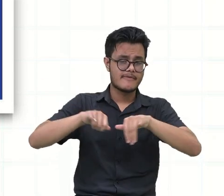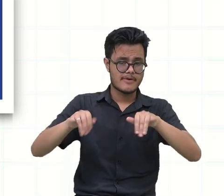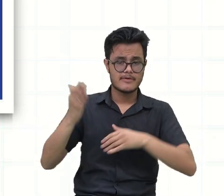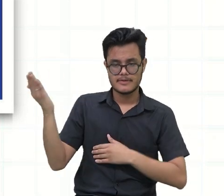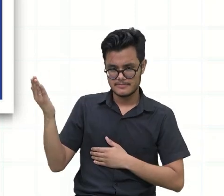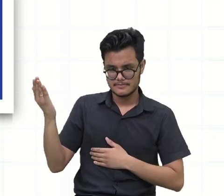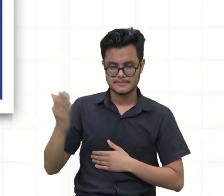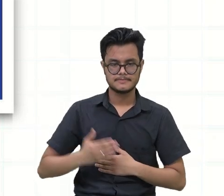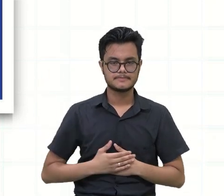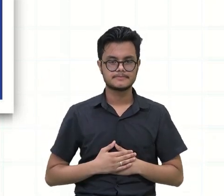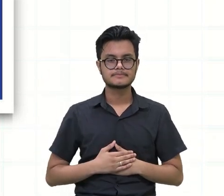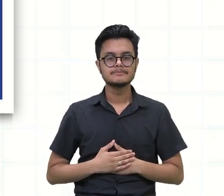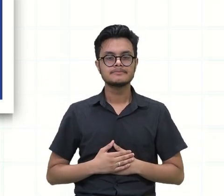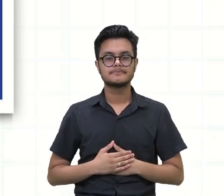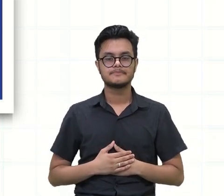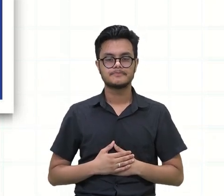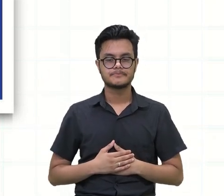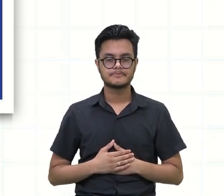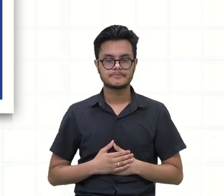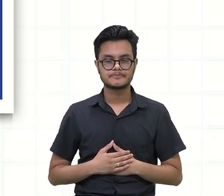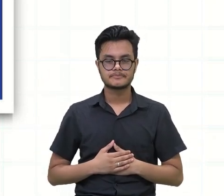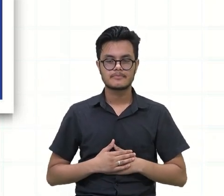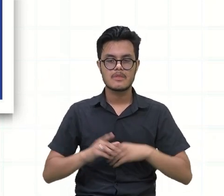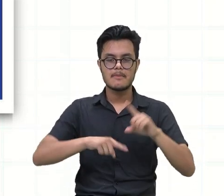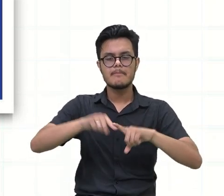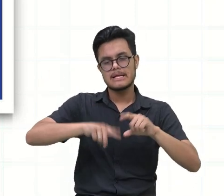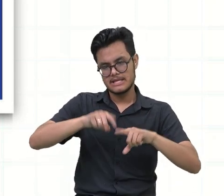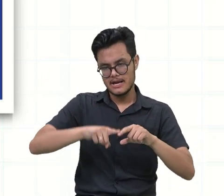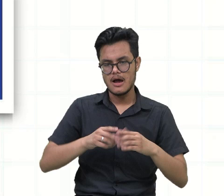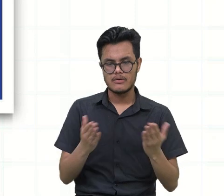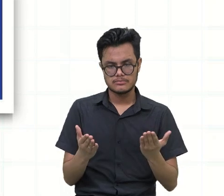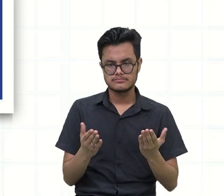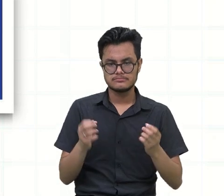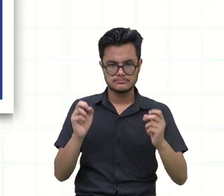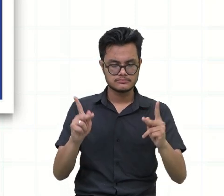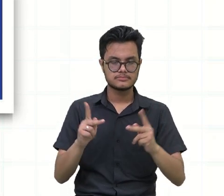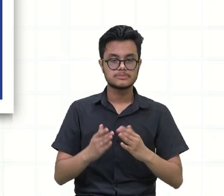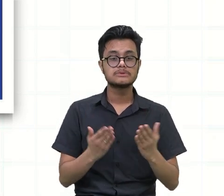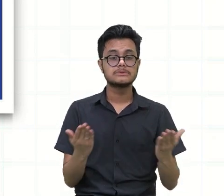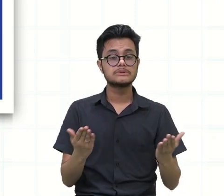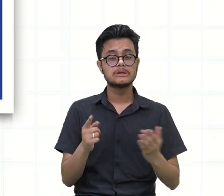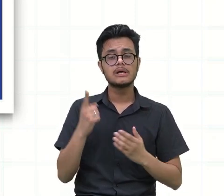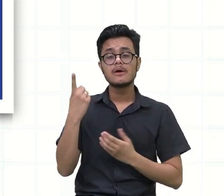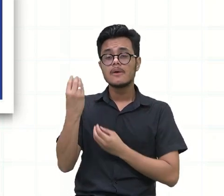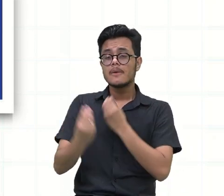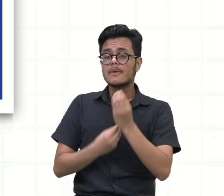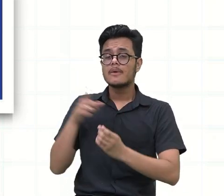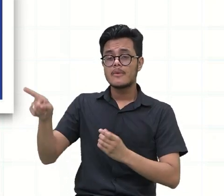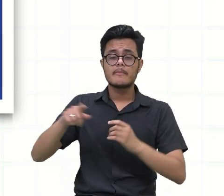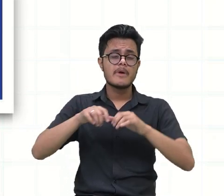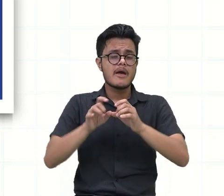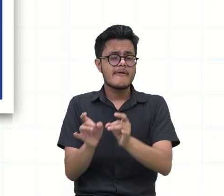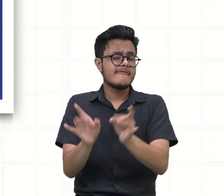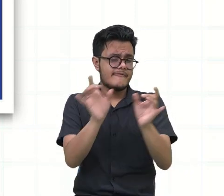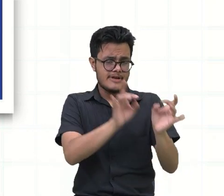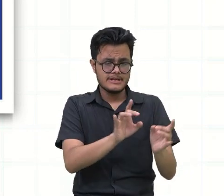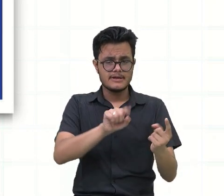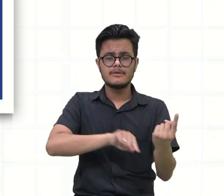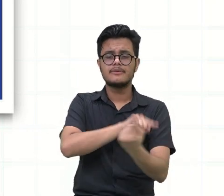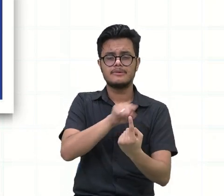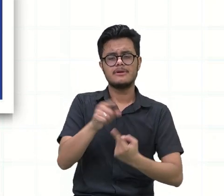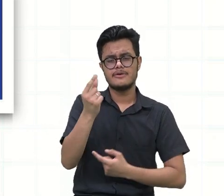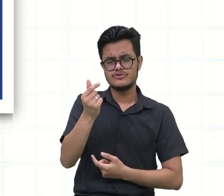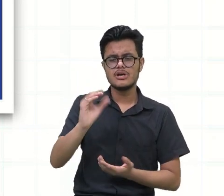produtos, né, que estão ali na sua casa e você não utilizou. E aí é uma forma de você vender, né, e ter ali